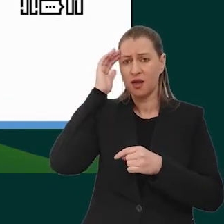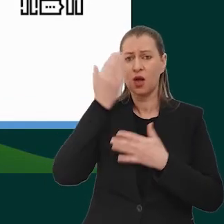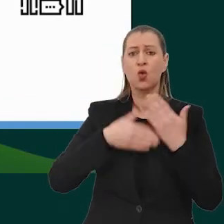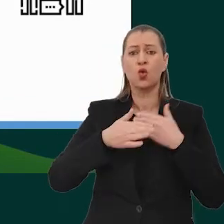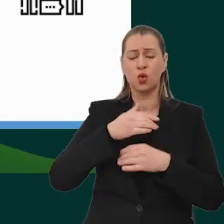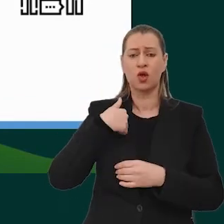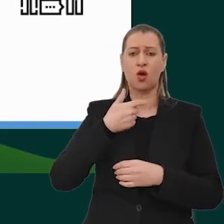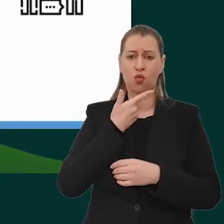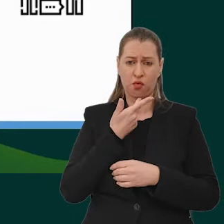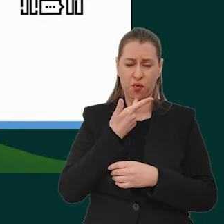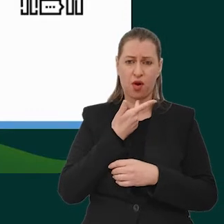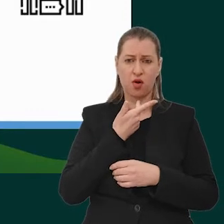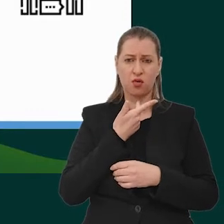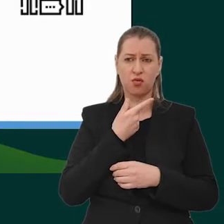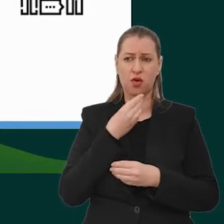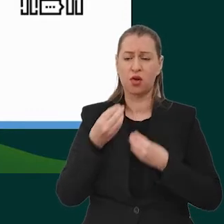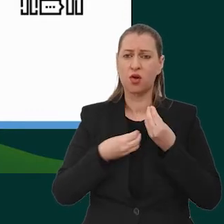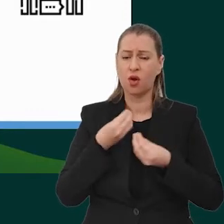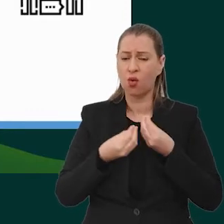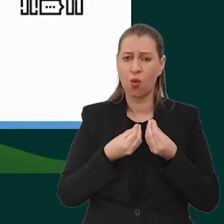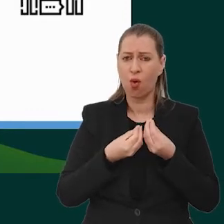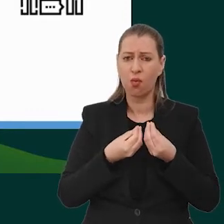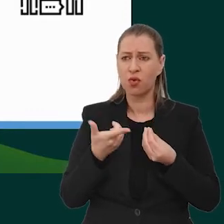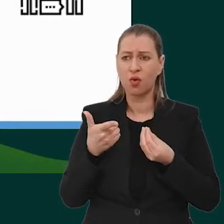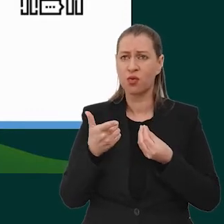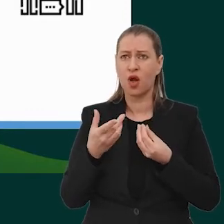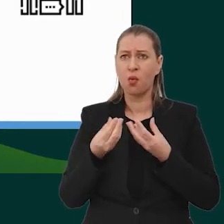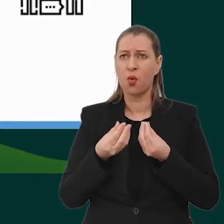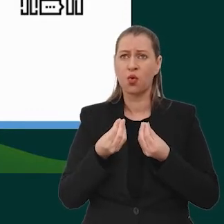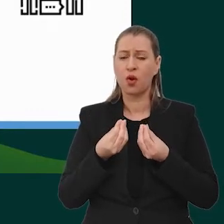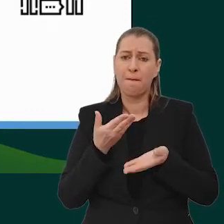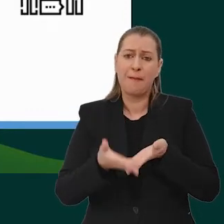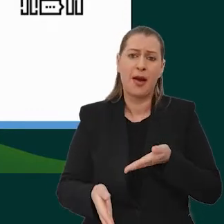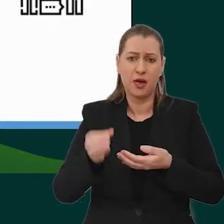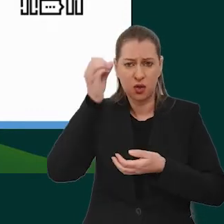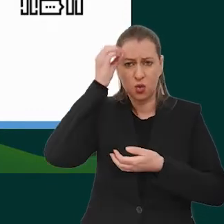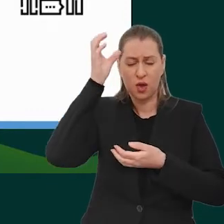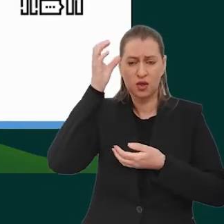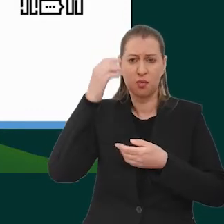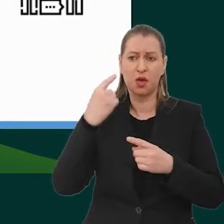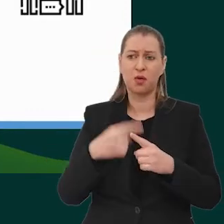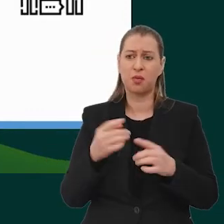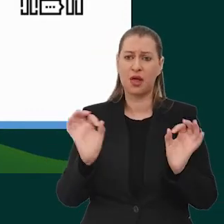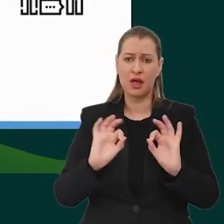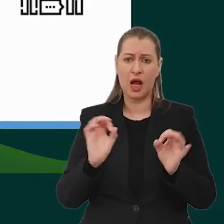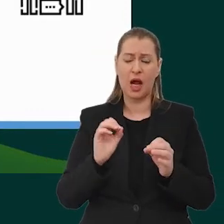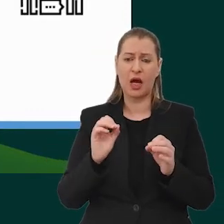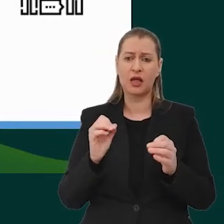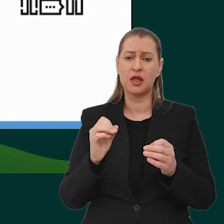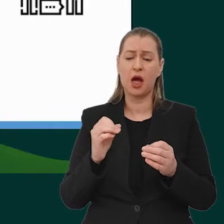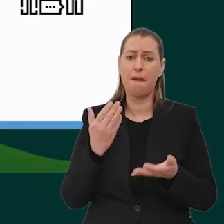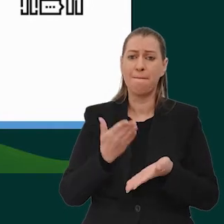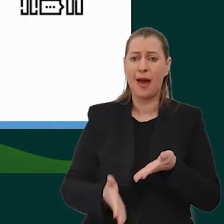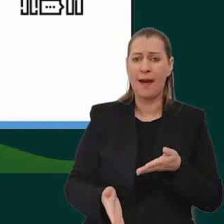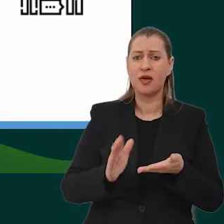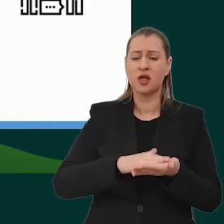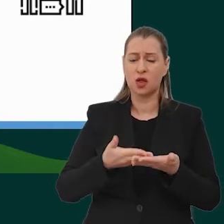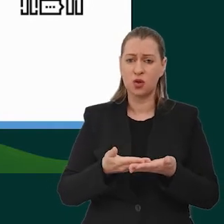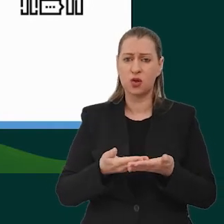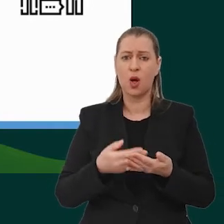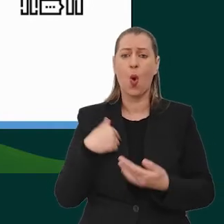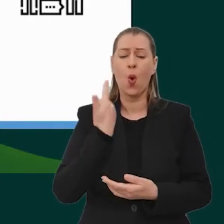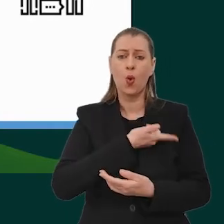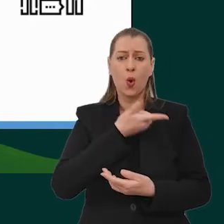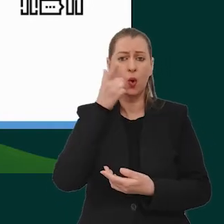não temos tantos passos de conversões, não temos perda de conhecimento, porque ninguém fica perdido na tradução, e a gente